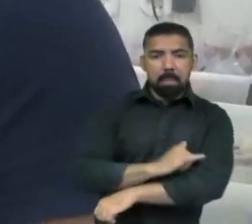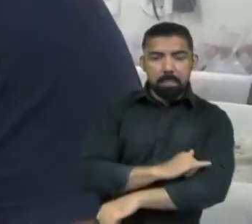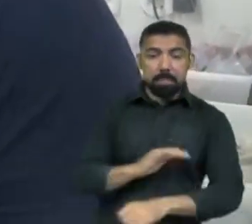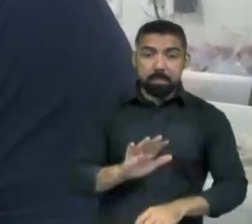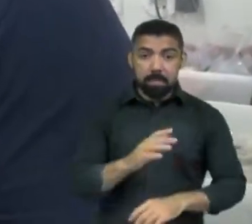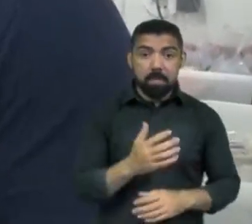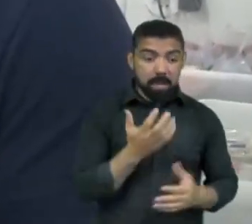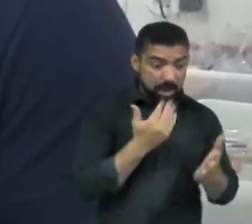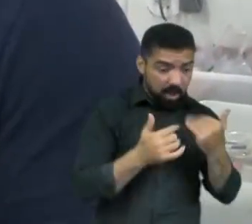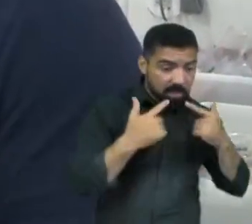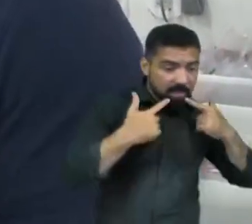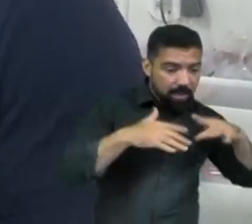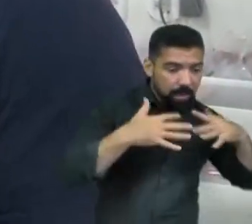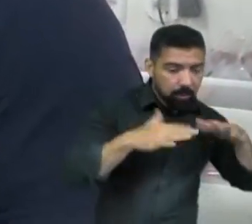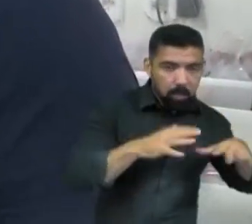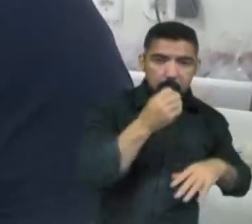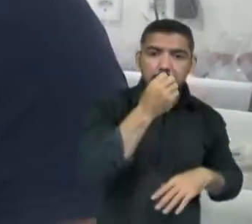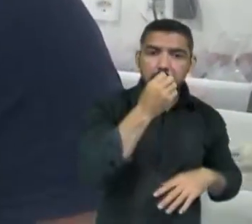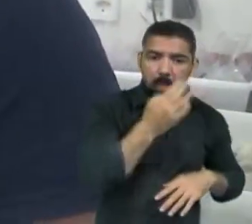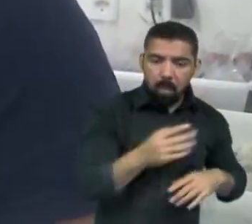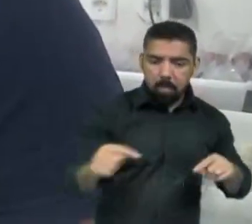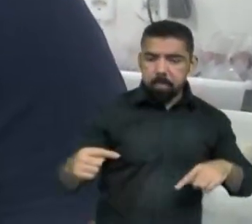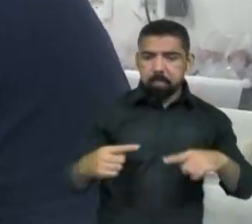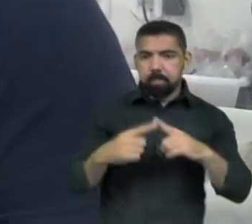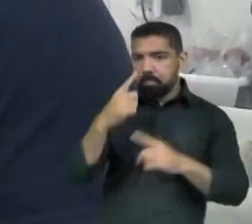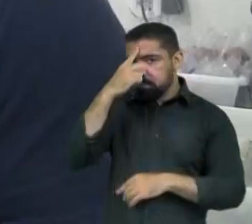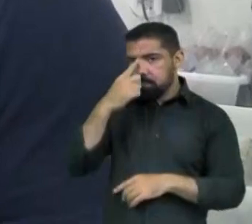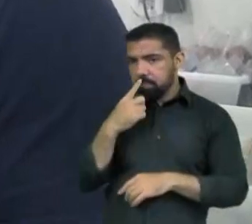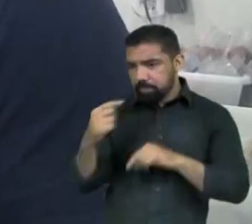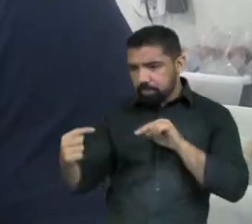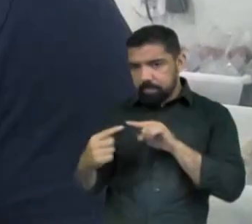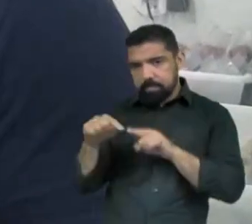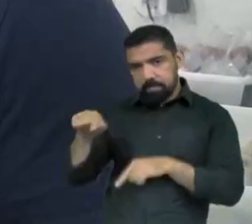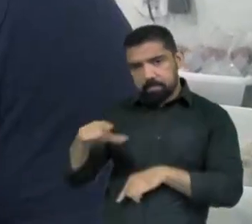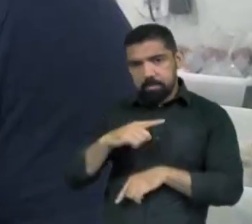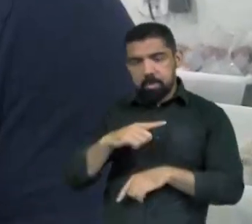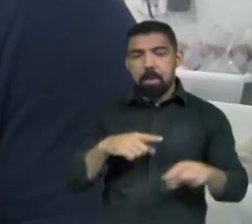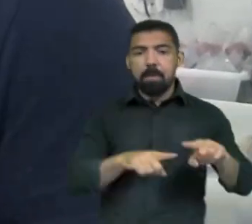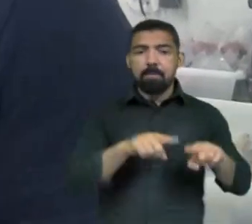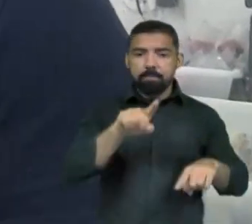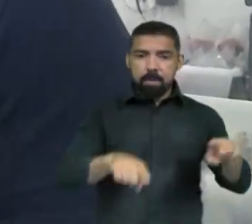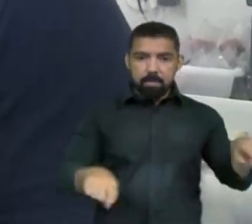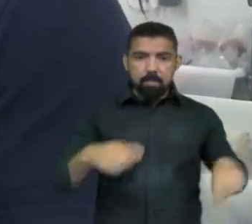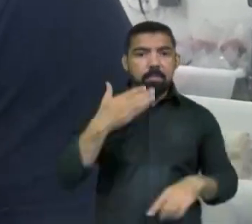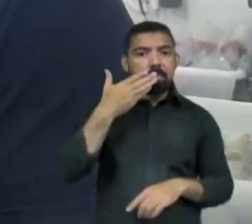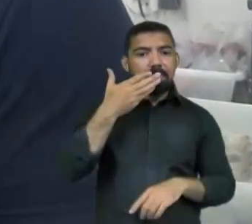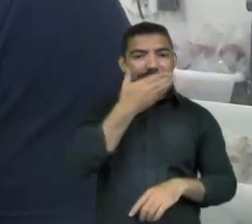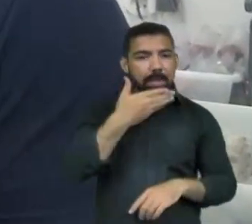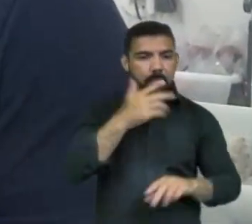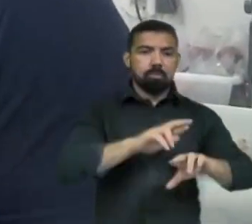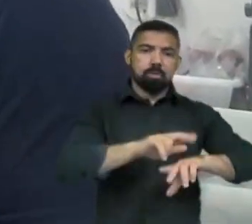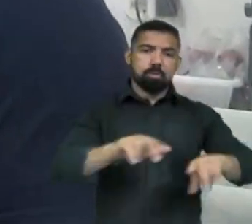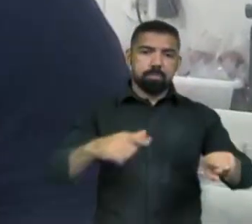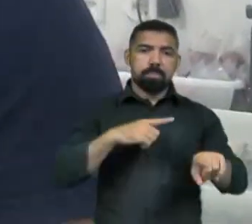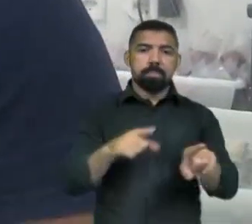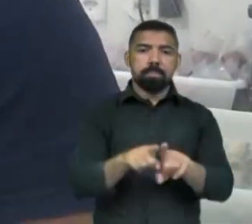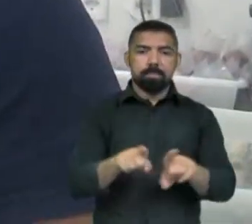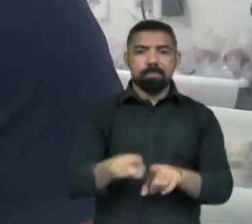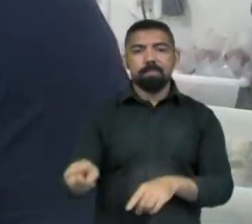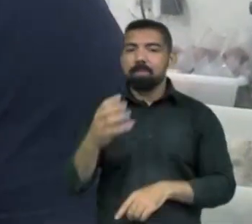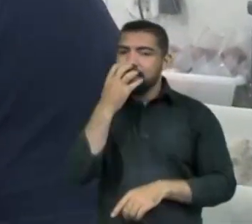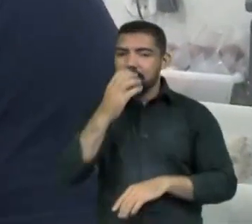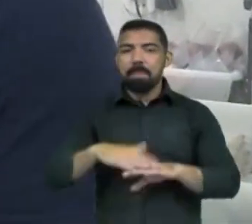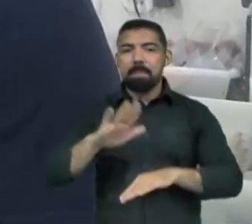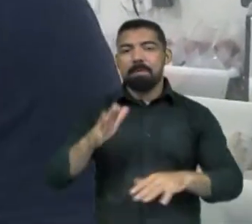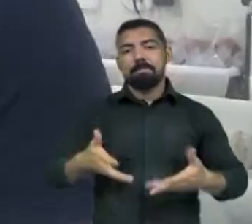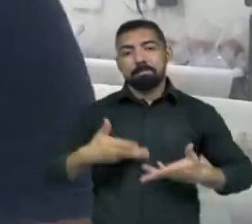natural a gente consegue fazer de uma forma muito mais personalizada, tem uma variedade de sabores muito maior, e o cachorro fica muito mais feliz,